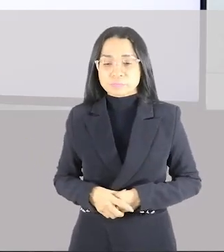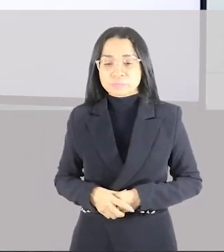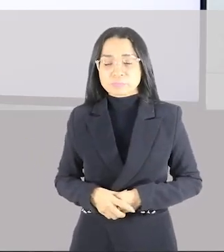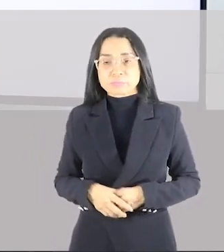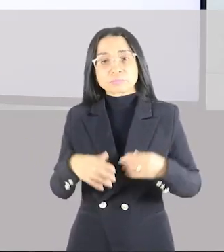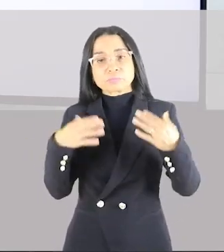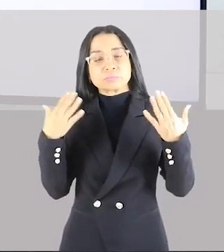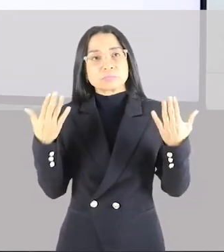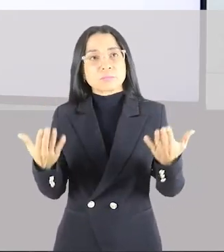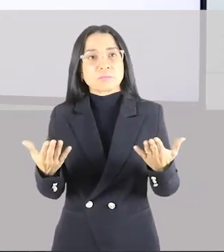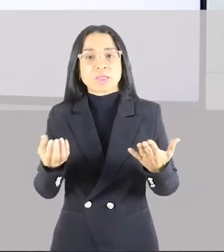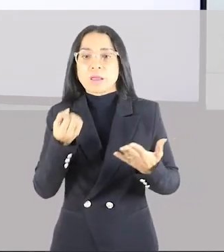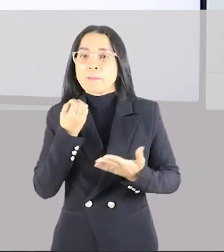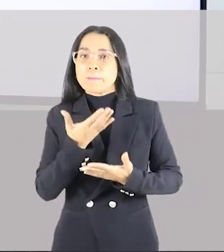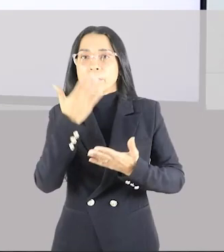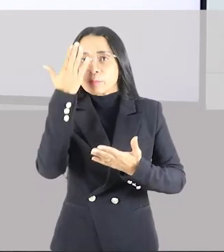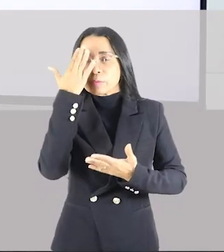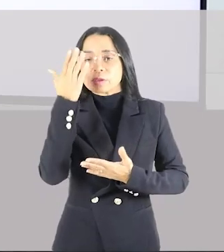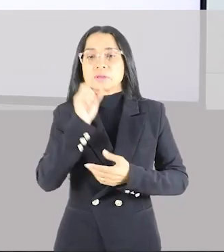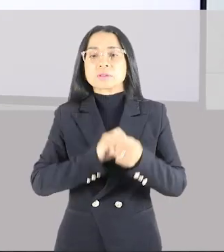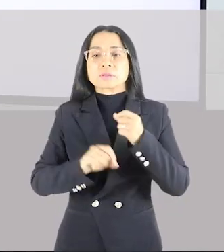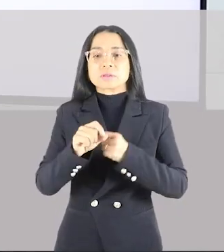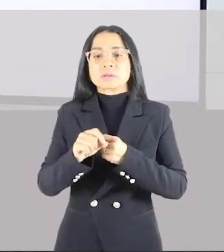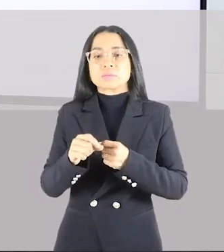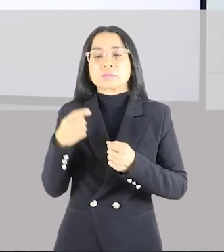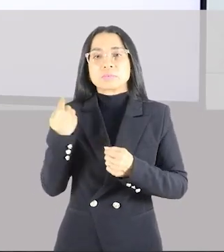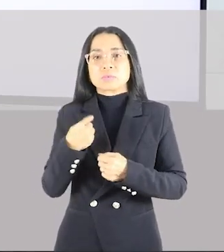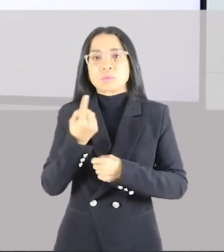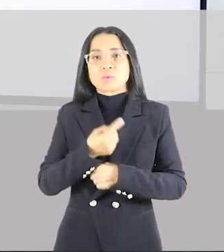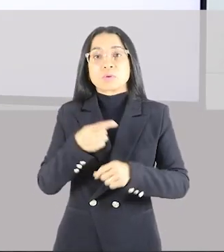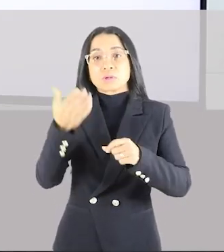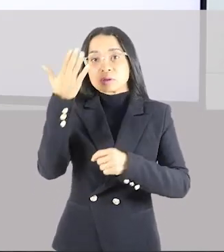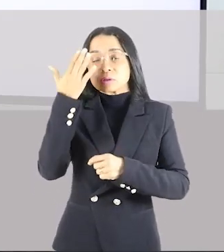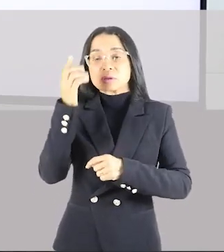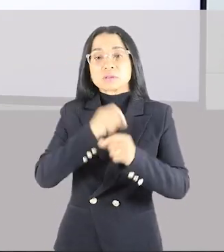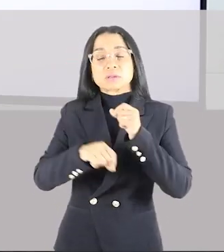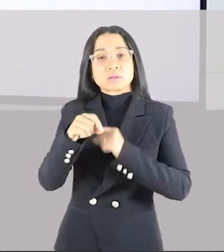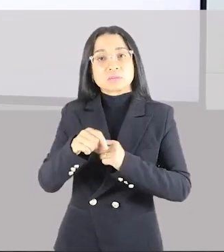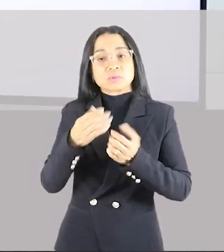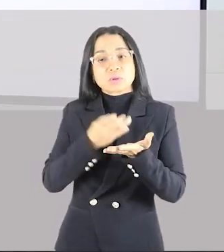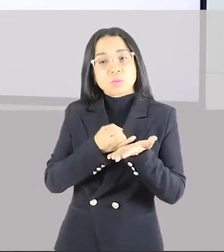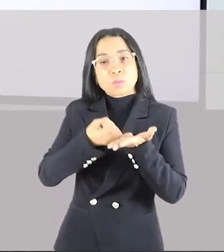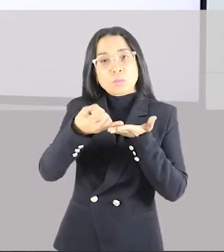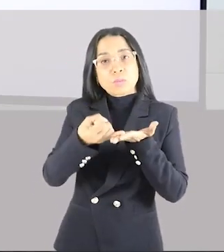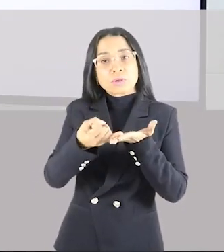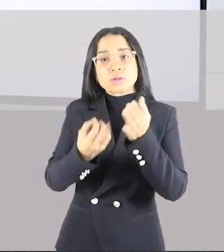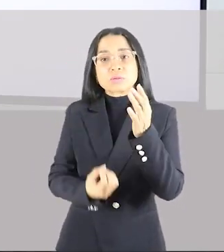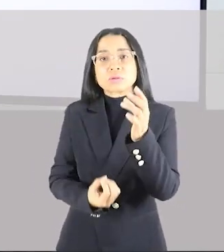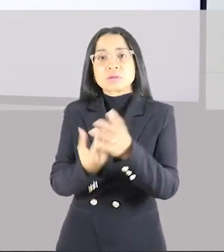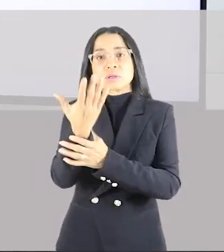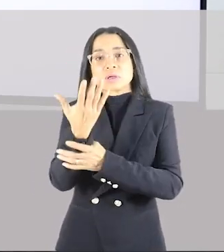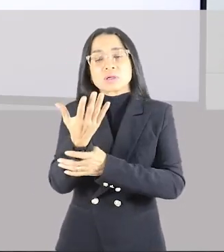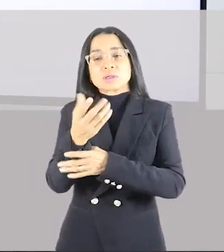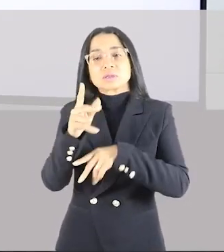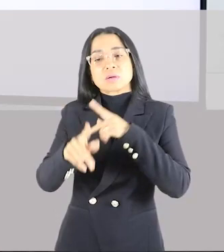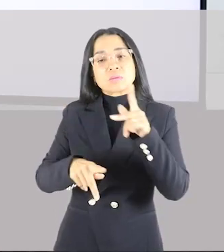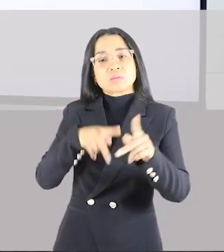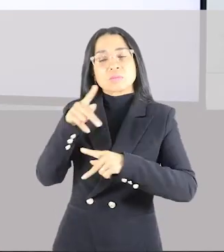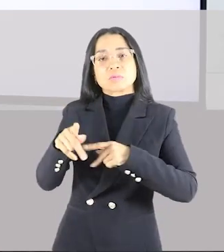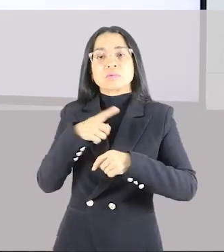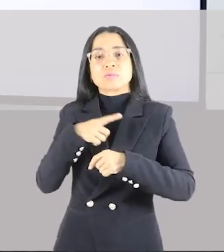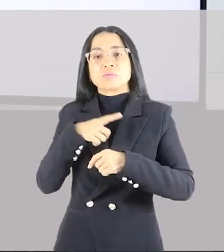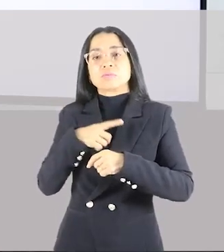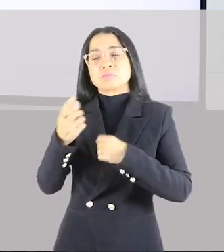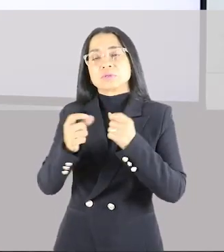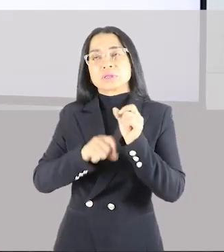agrícolas. Então é bom entender isso para a gente não compreender que desde o início da criação da civilização você já tem os faraós. Não, é